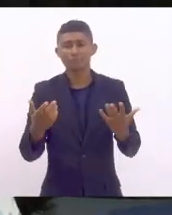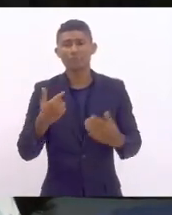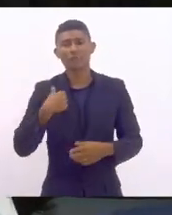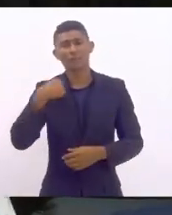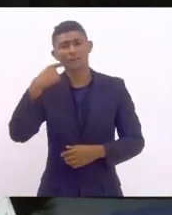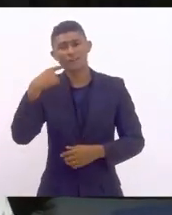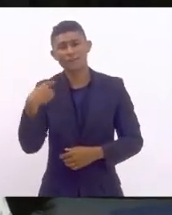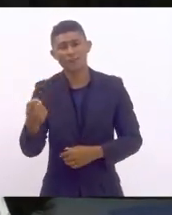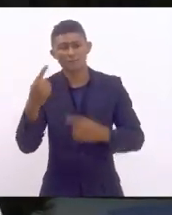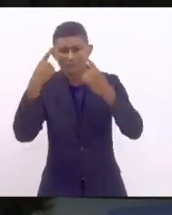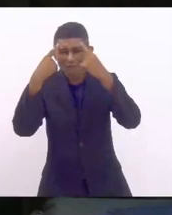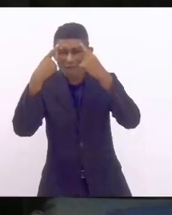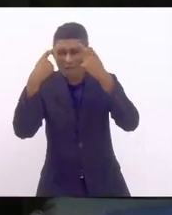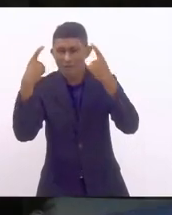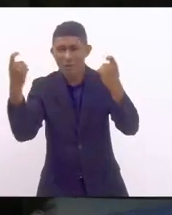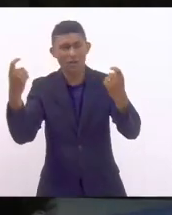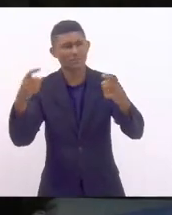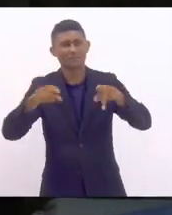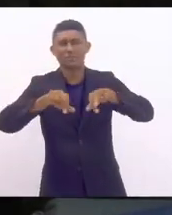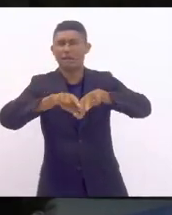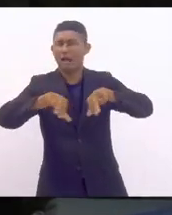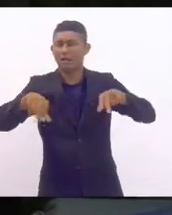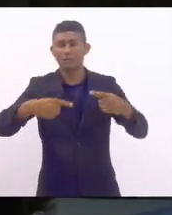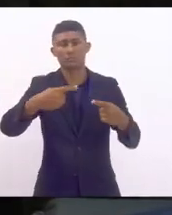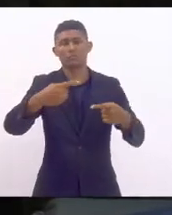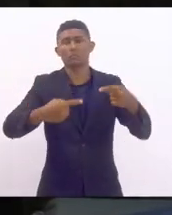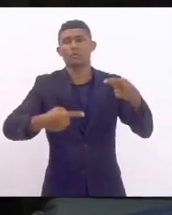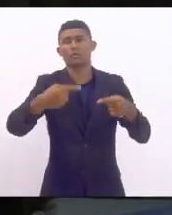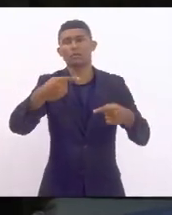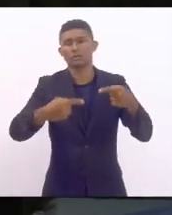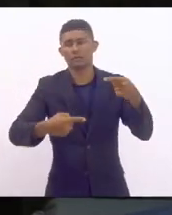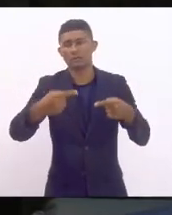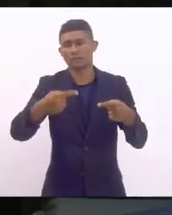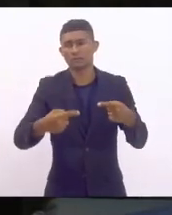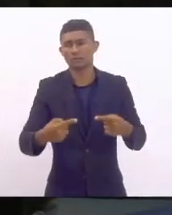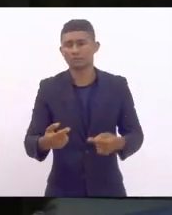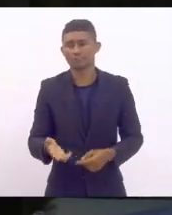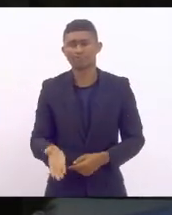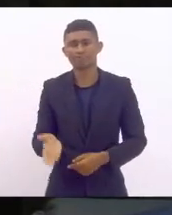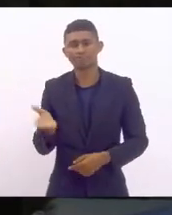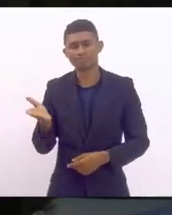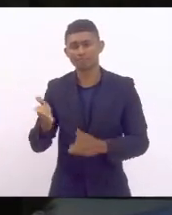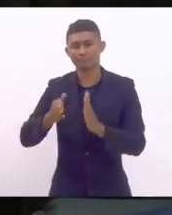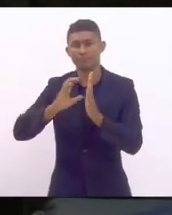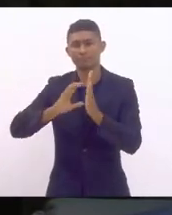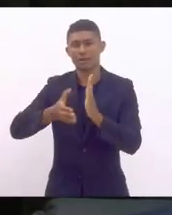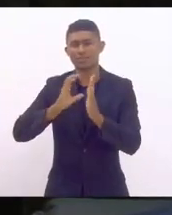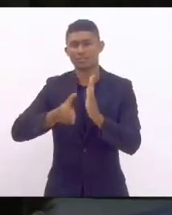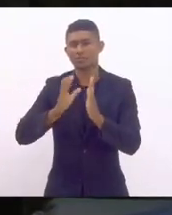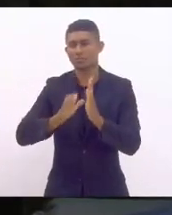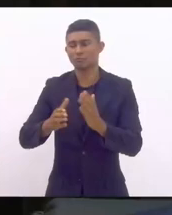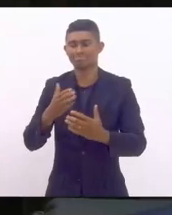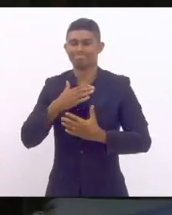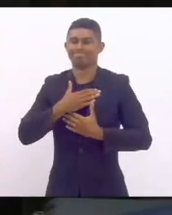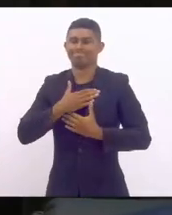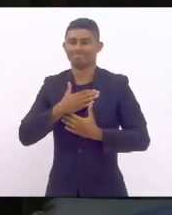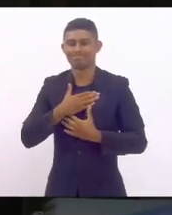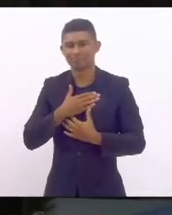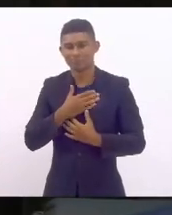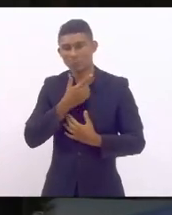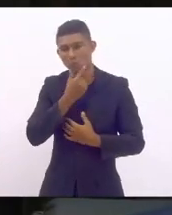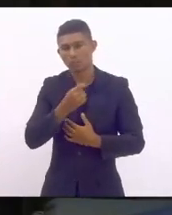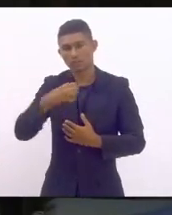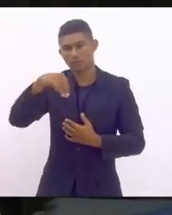violência de todo tipo de violência política aliás André minha solidariedade ao seu partido a família do Marcelo